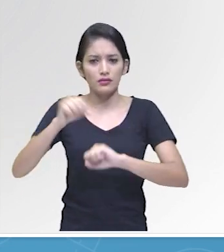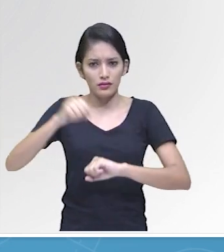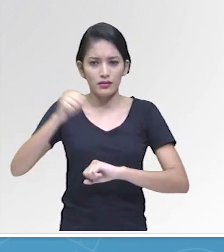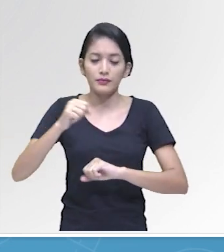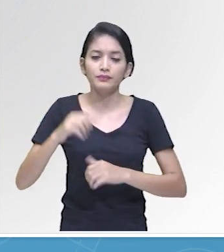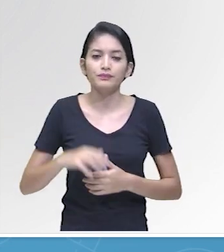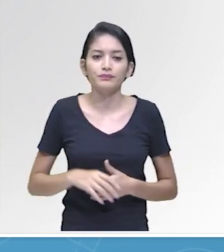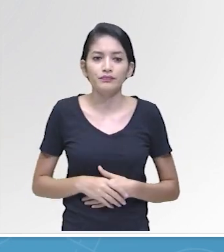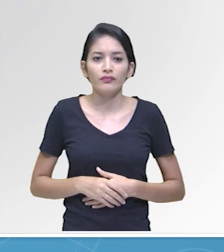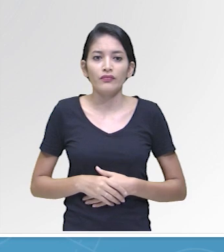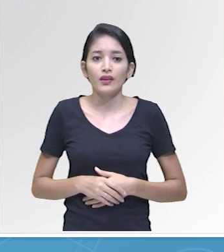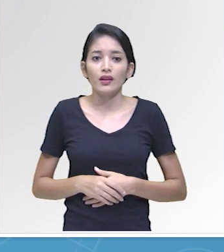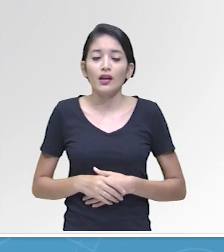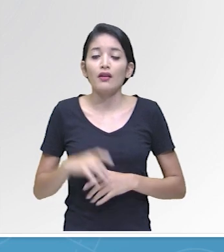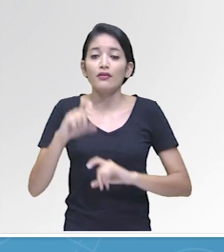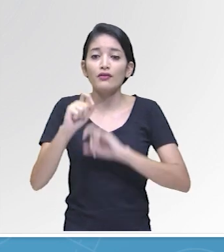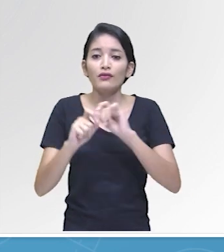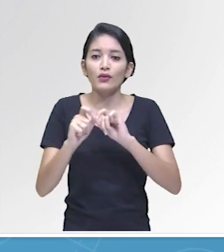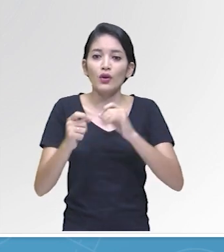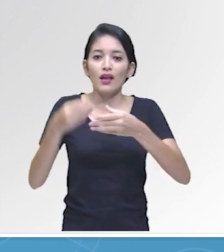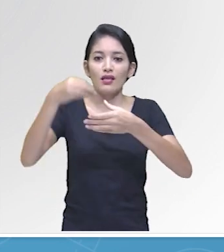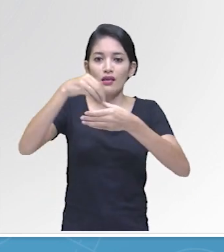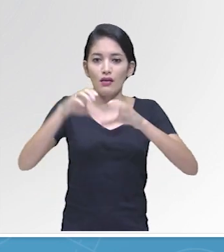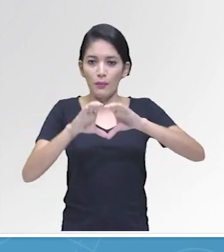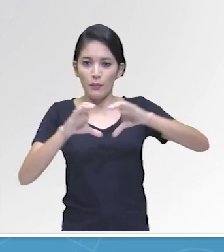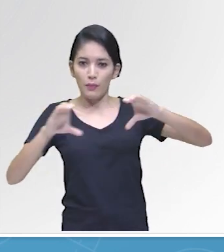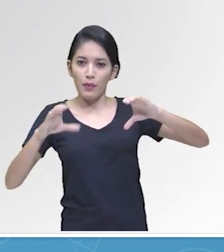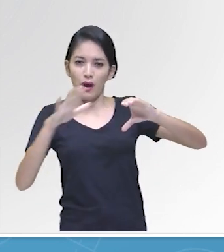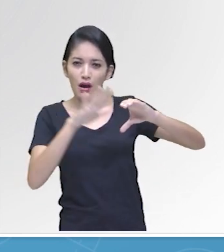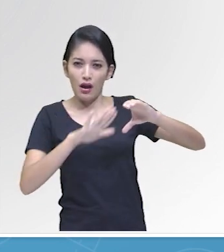ele fica aqui, ó, espalhado no